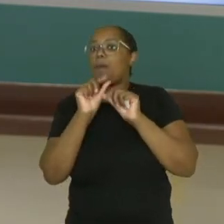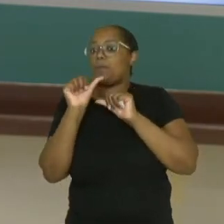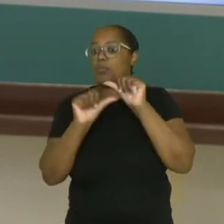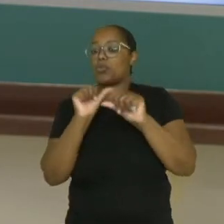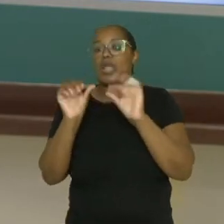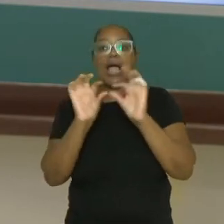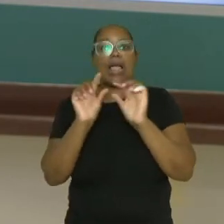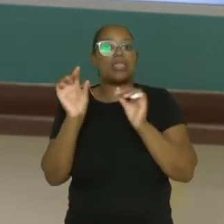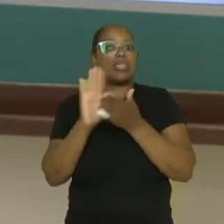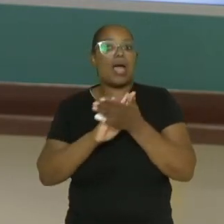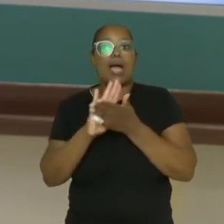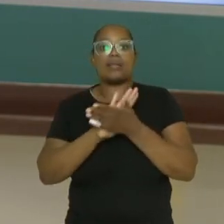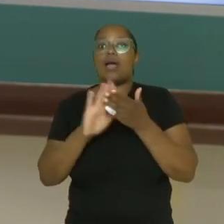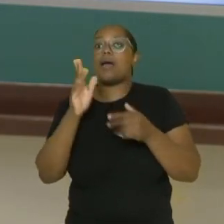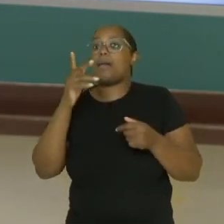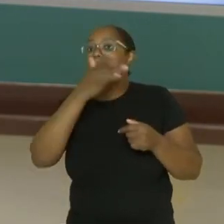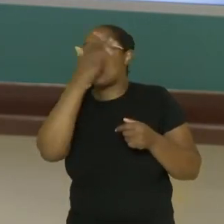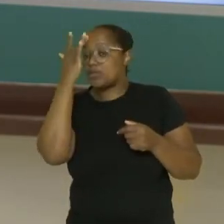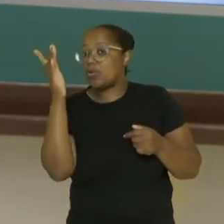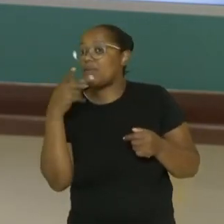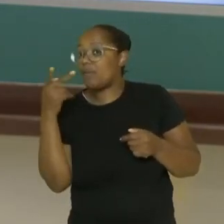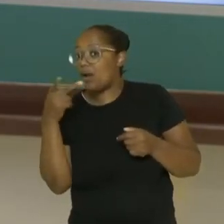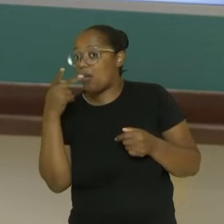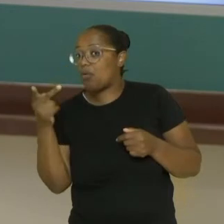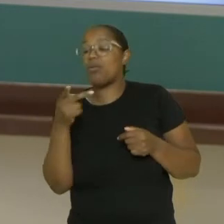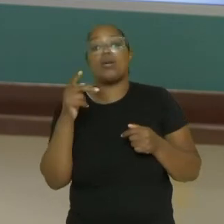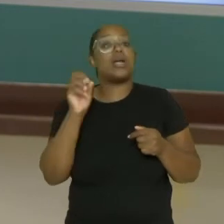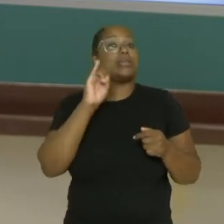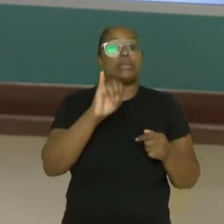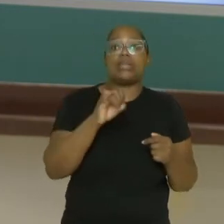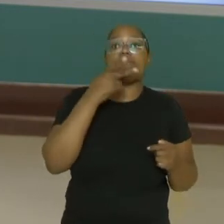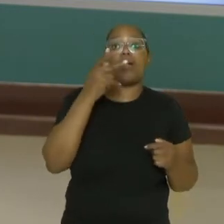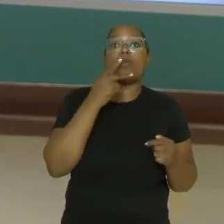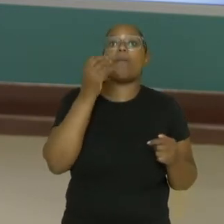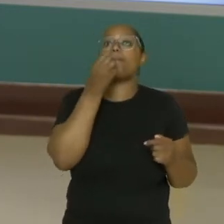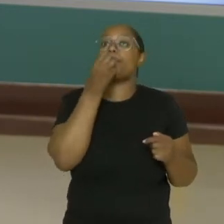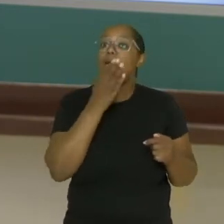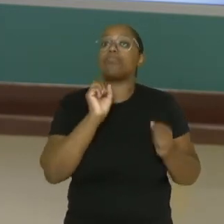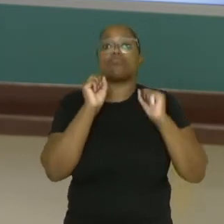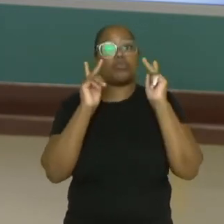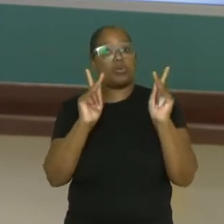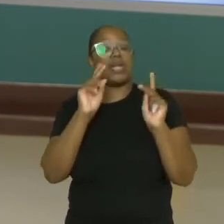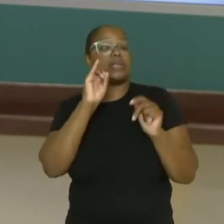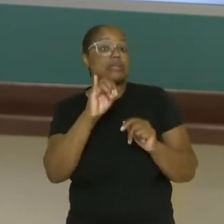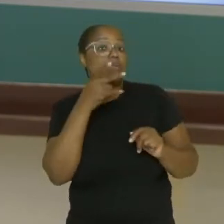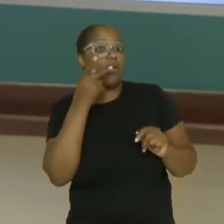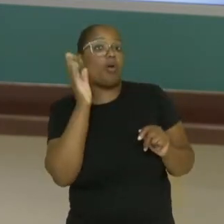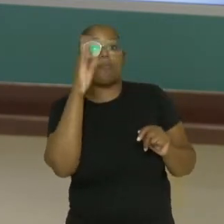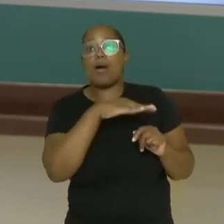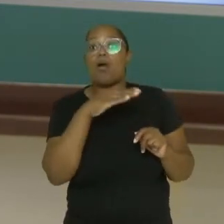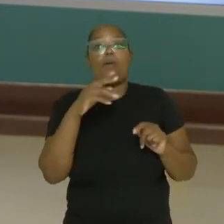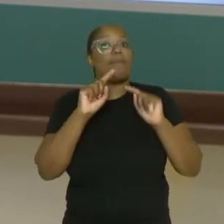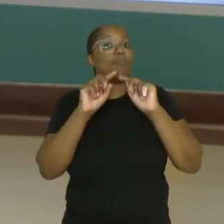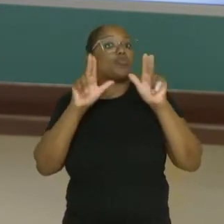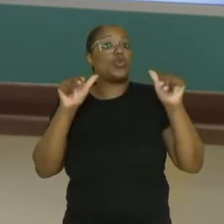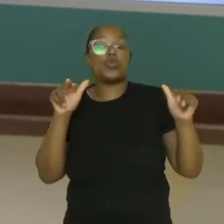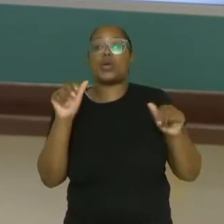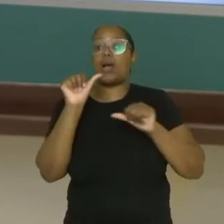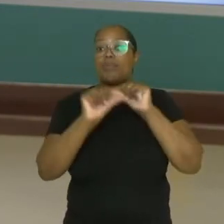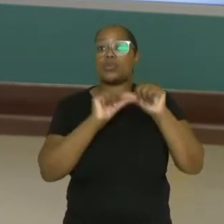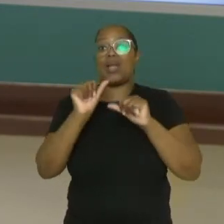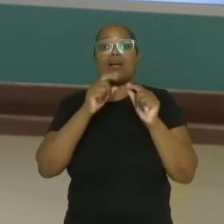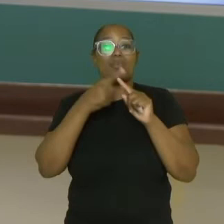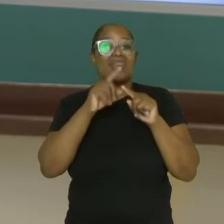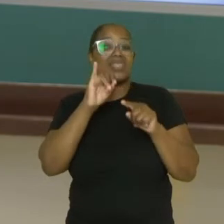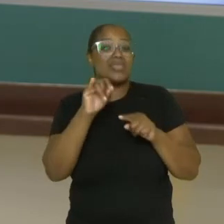o que a pessoa disse, tá bom? Pelo bem ou pelo mal, Porque se eu mudar ali a fala dela, eu posso receber até um